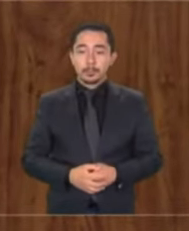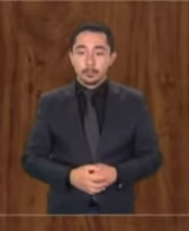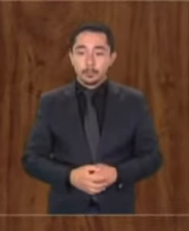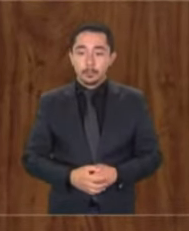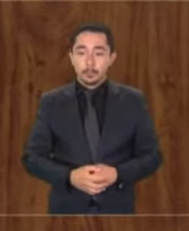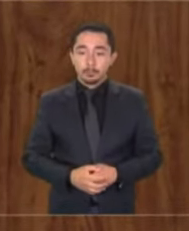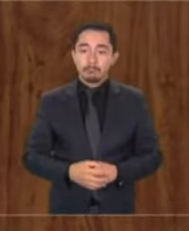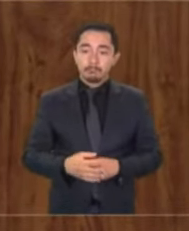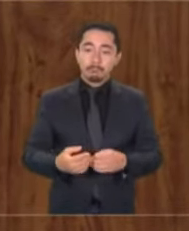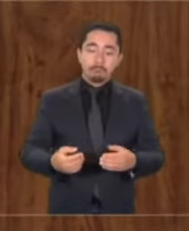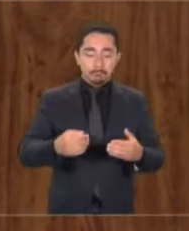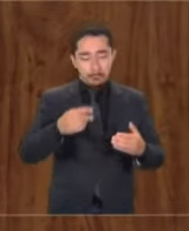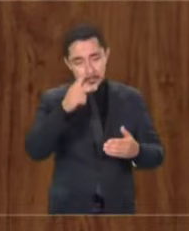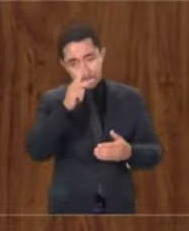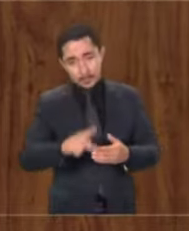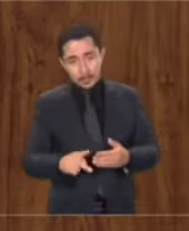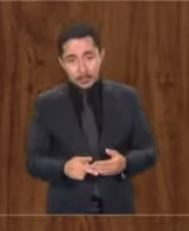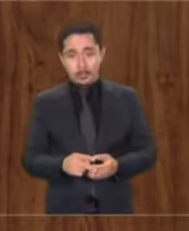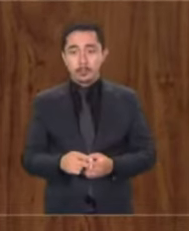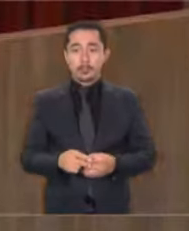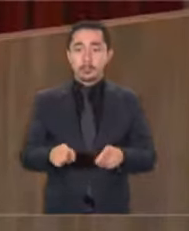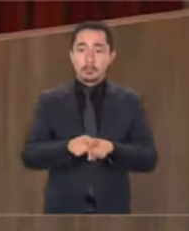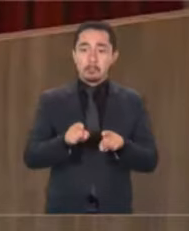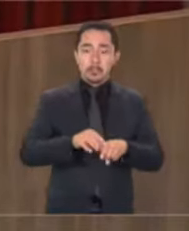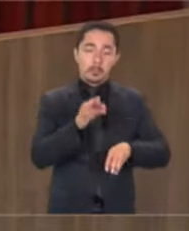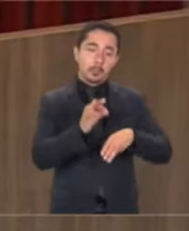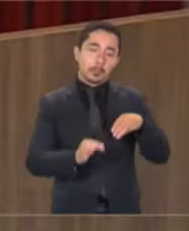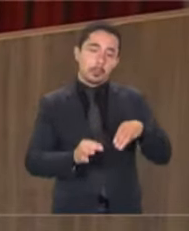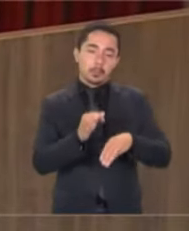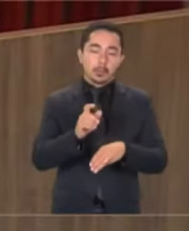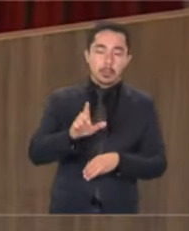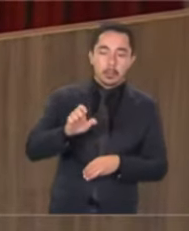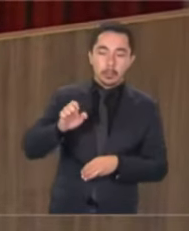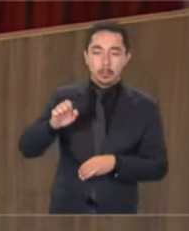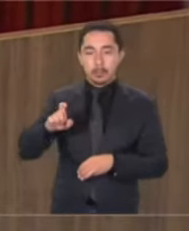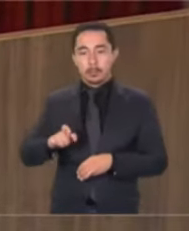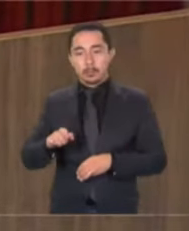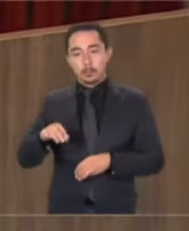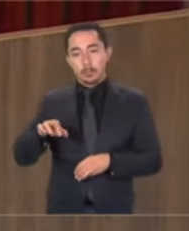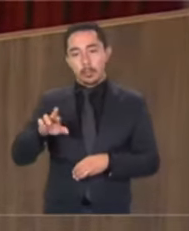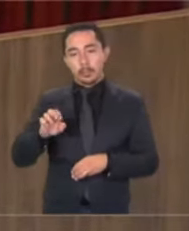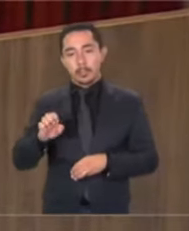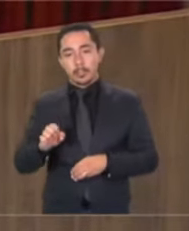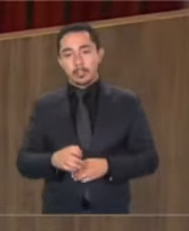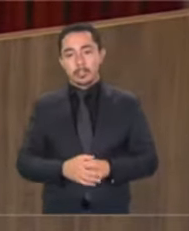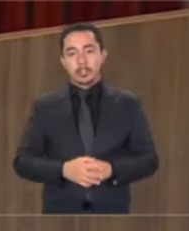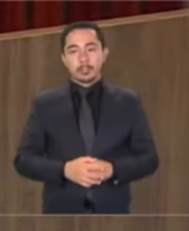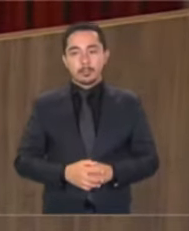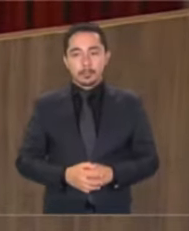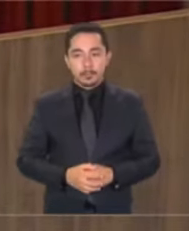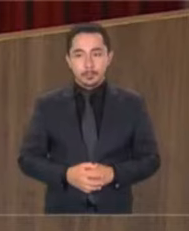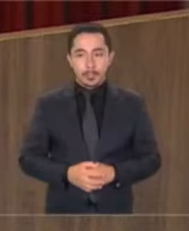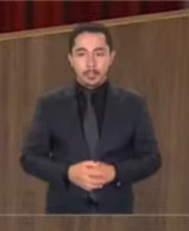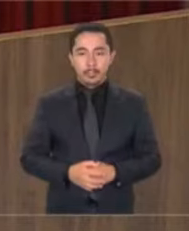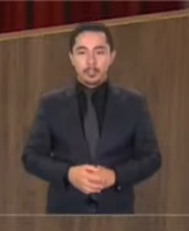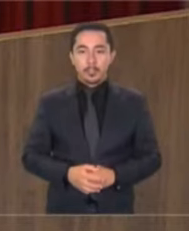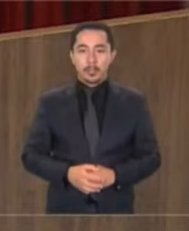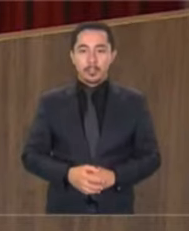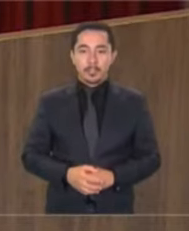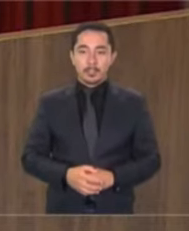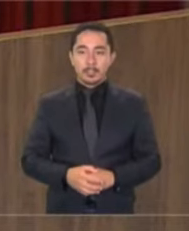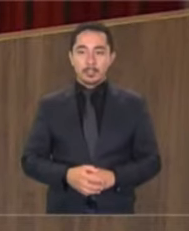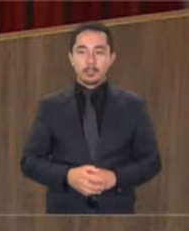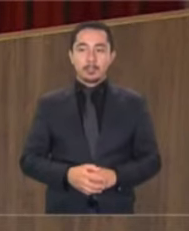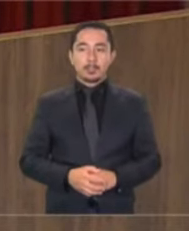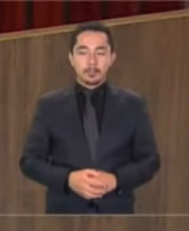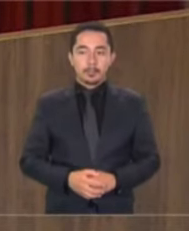Ministro Alexandre Moraes, cumprimento o tribunal, iniciando pela ministra Carmen Lúcia, senhor